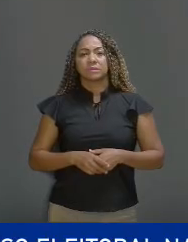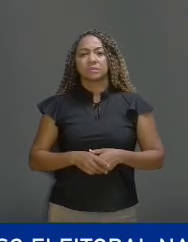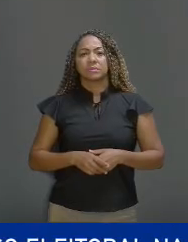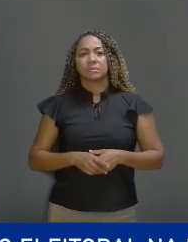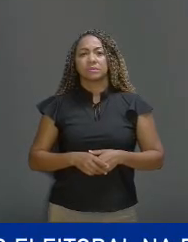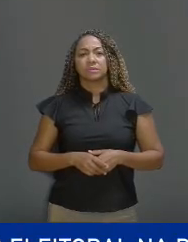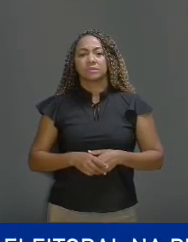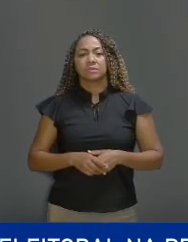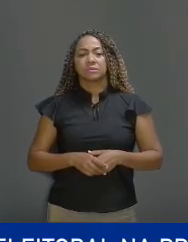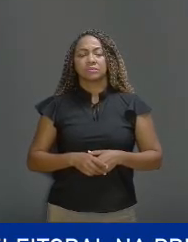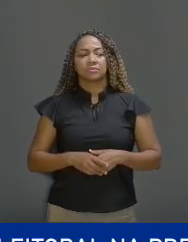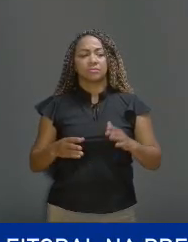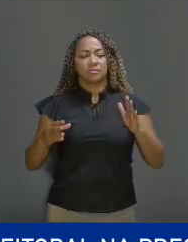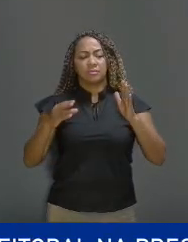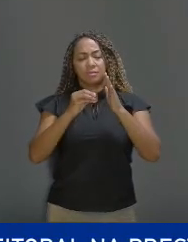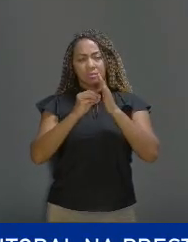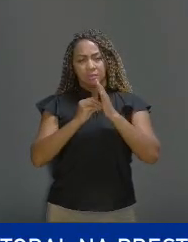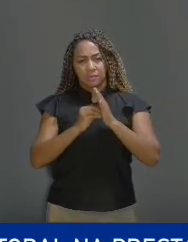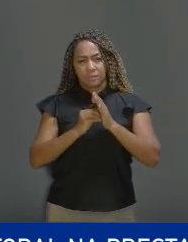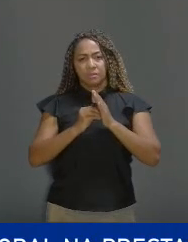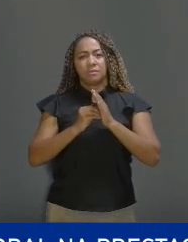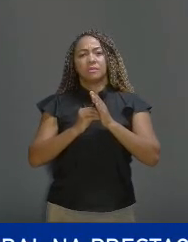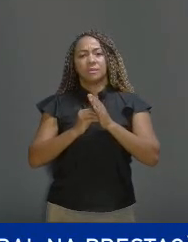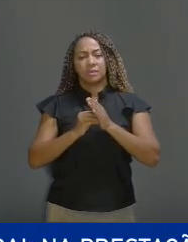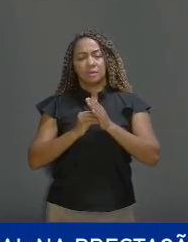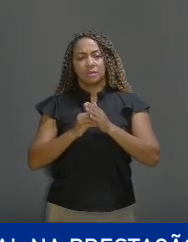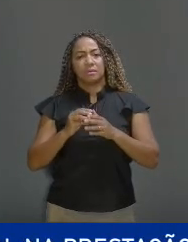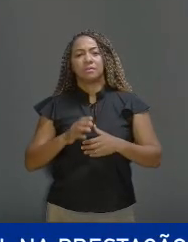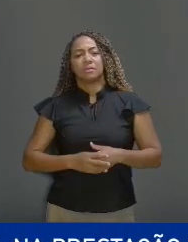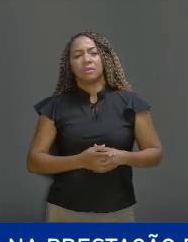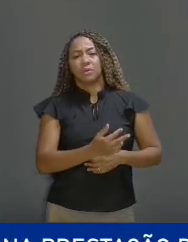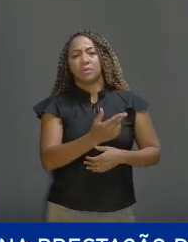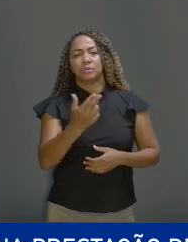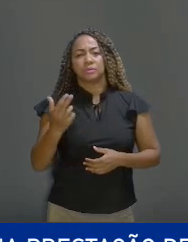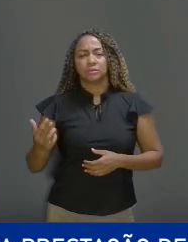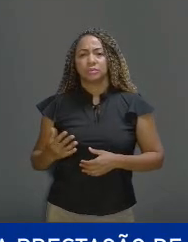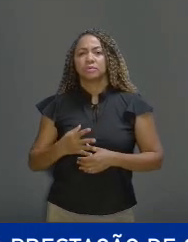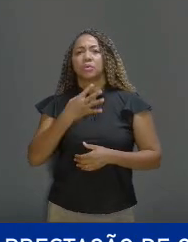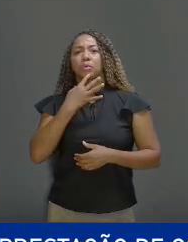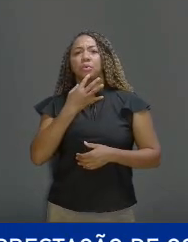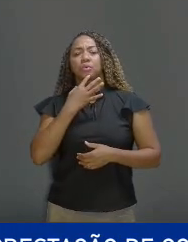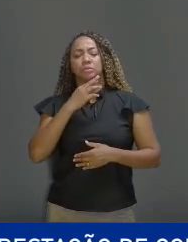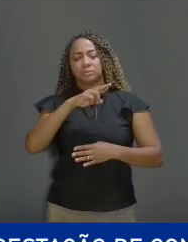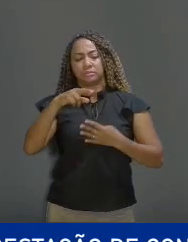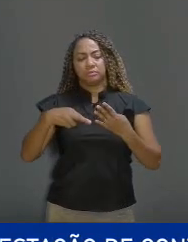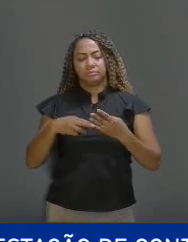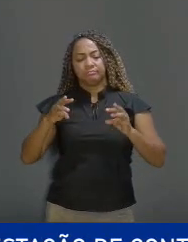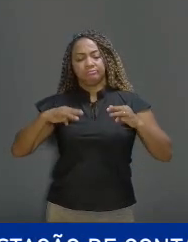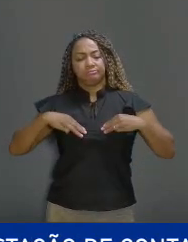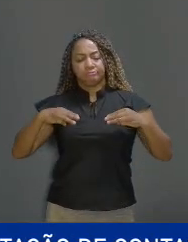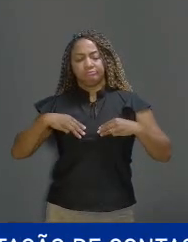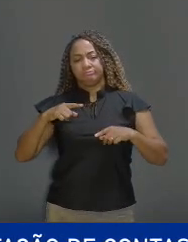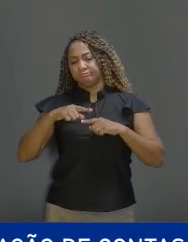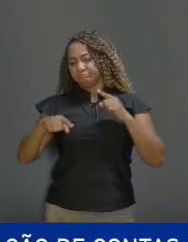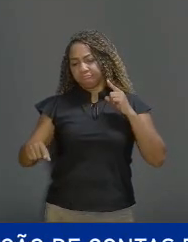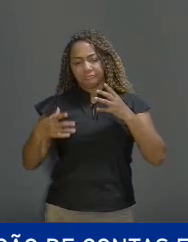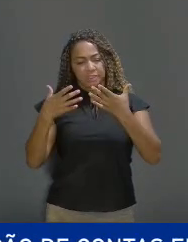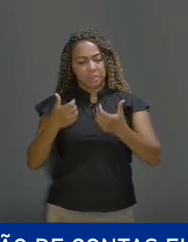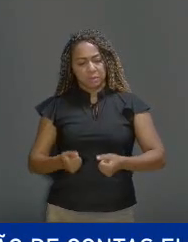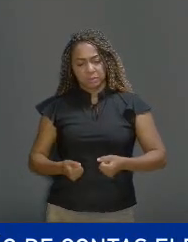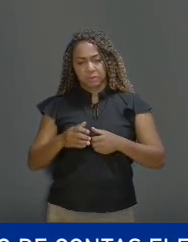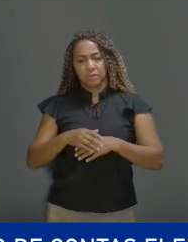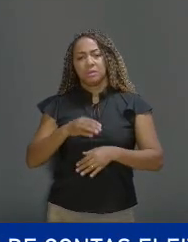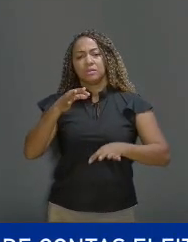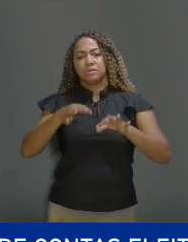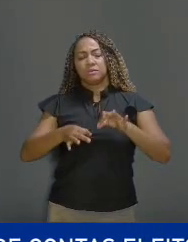Tá. O Tribunal Regional Eleitoral do Amapá, à unanimidade, conheceu do recurso e no mérito, negou-lhe provimento dos termos de voto